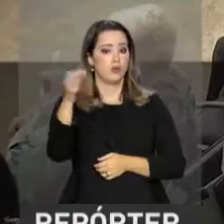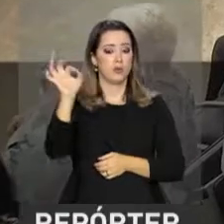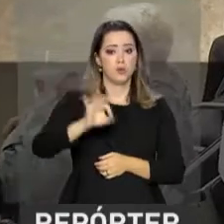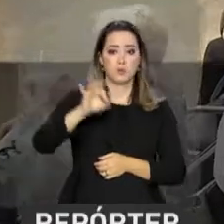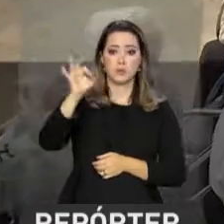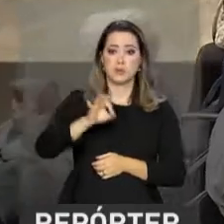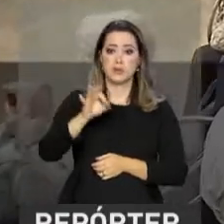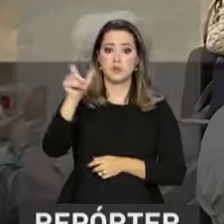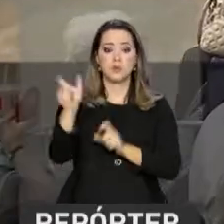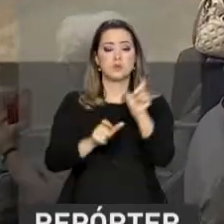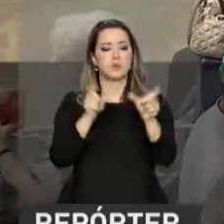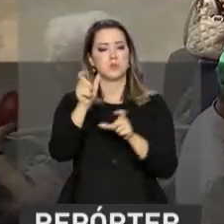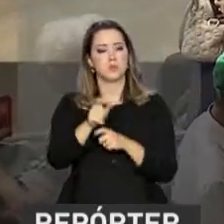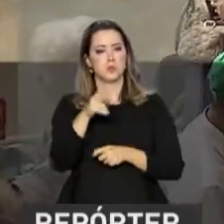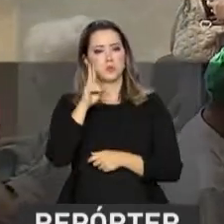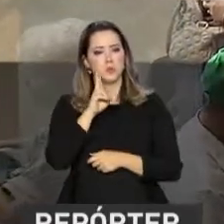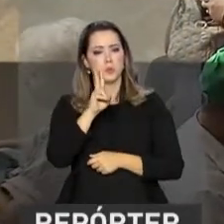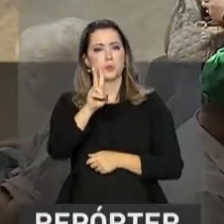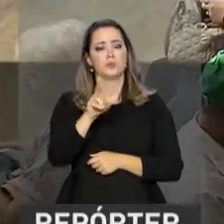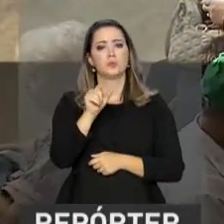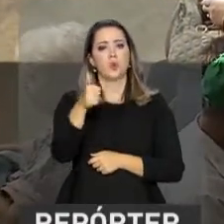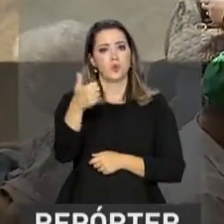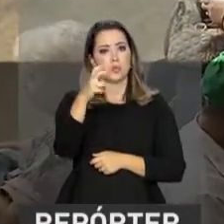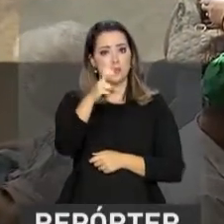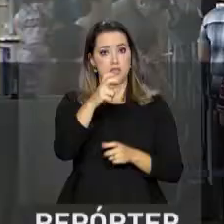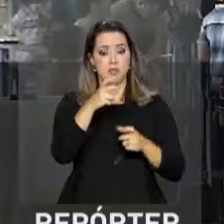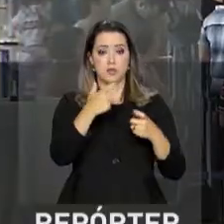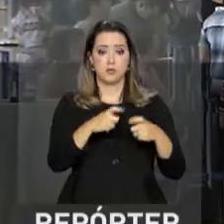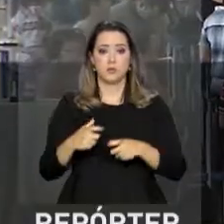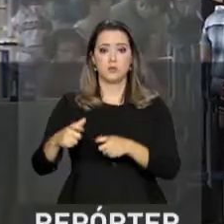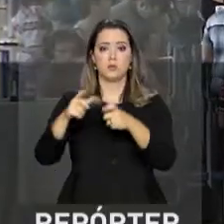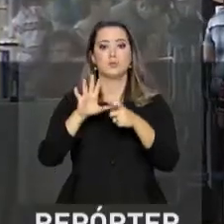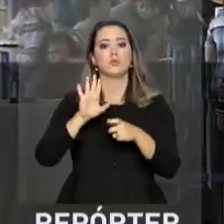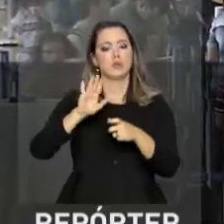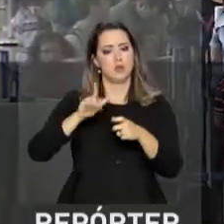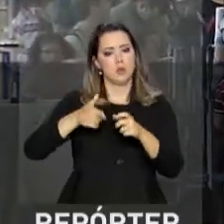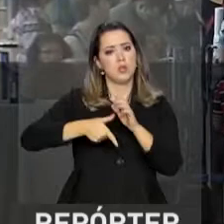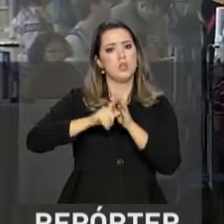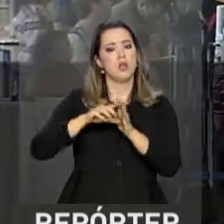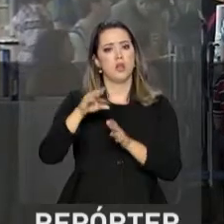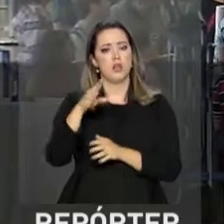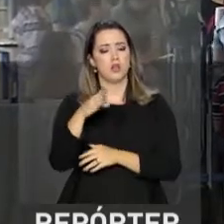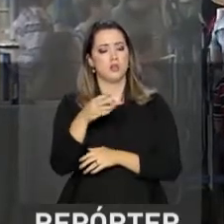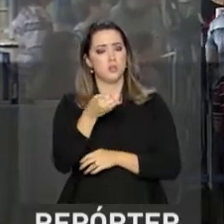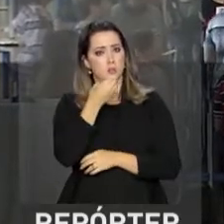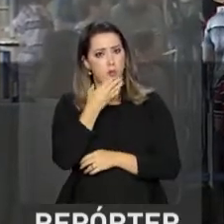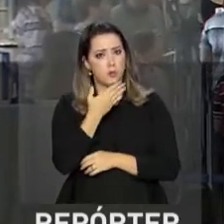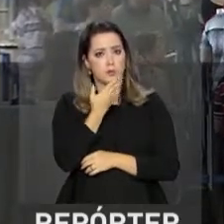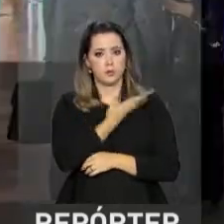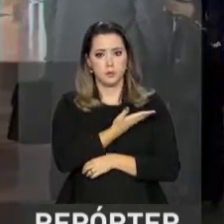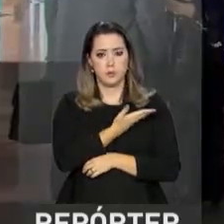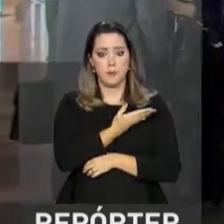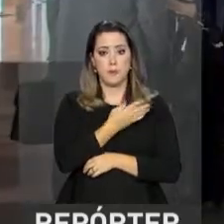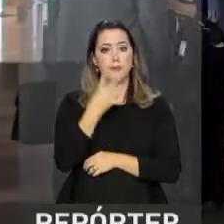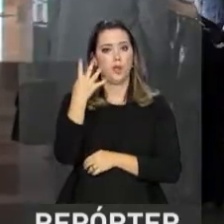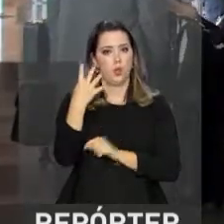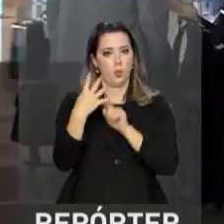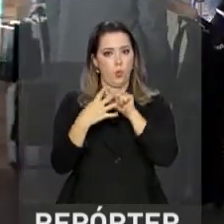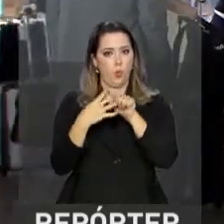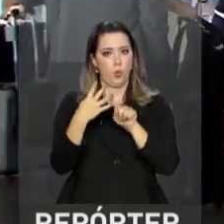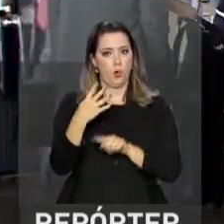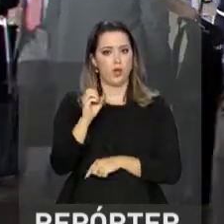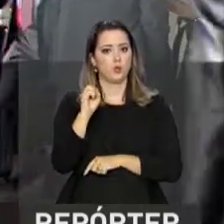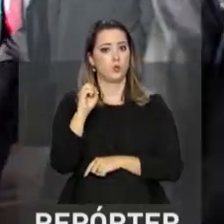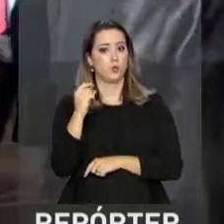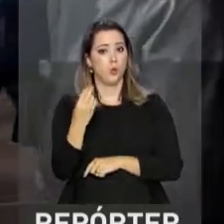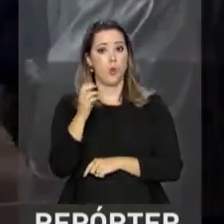passageiros consideraram os quinze aeroportos que já vinham sendo avaliados como bons nota 4 ou